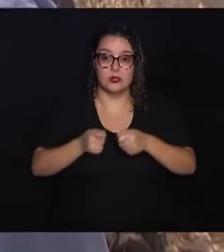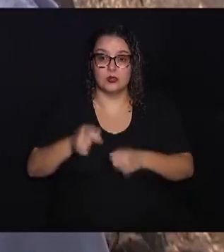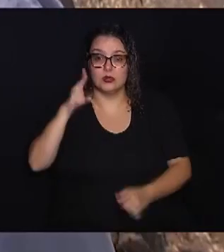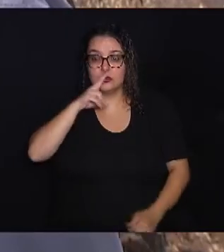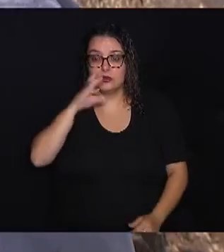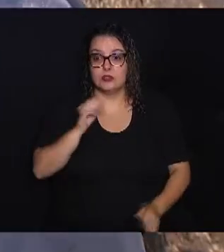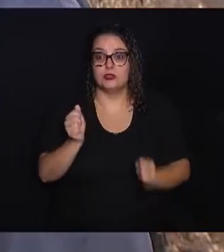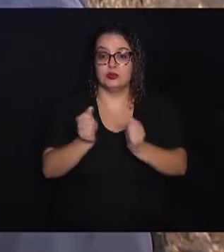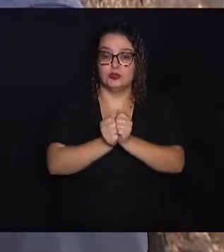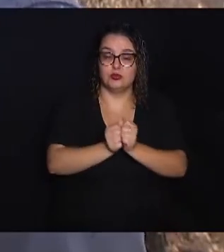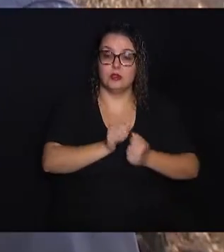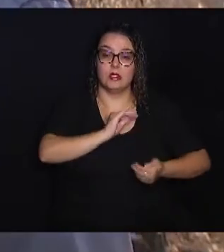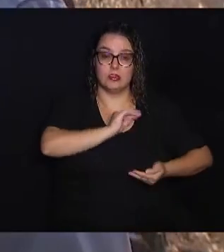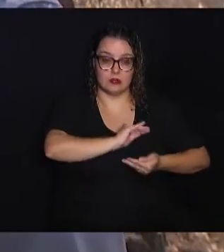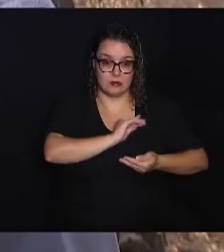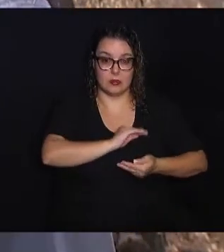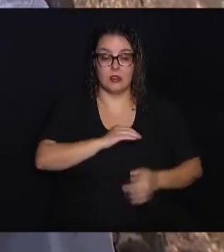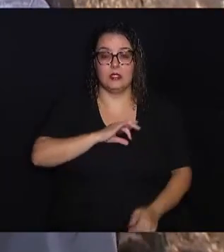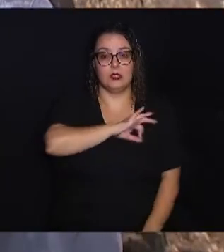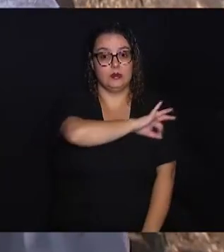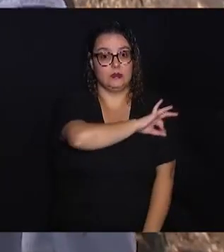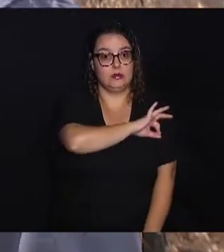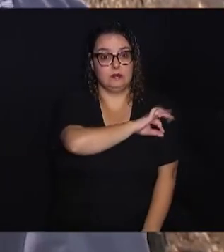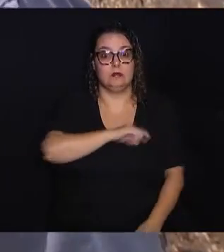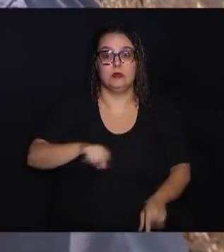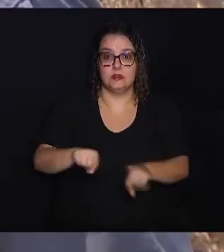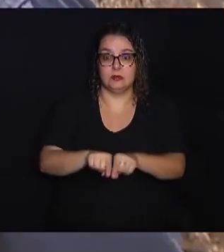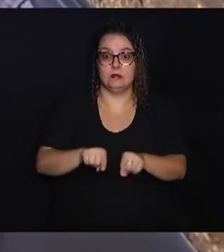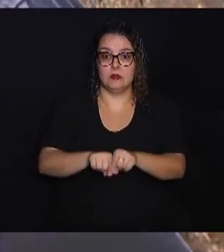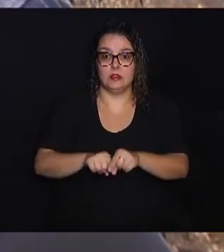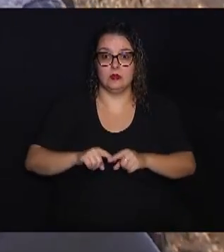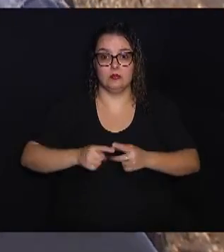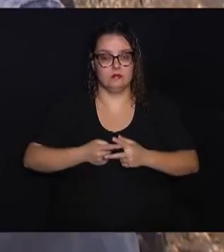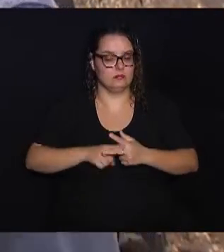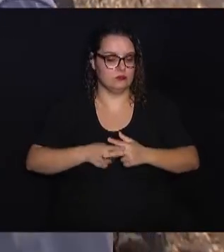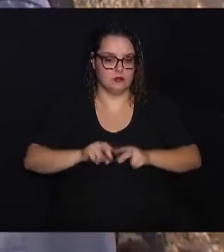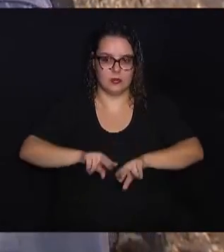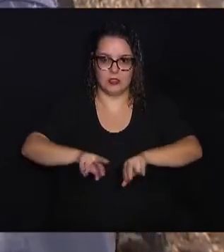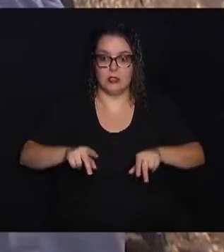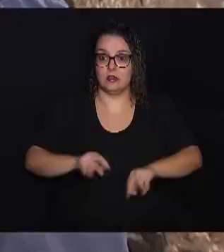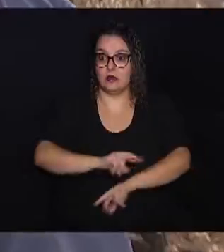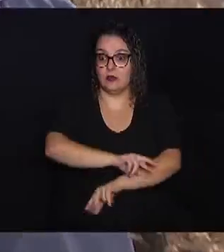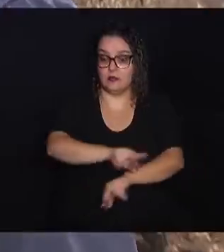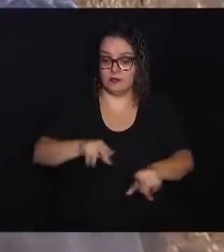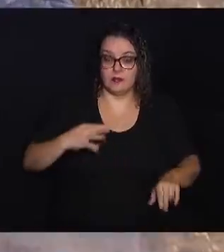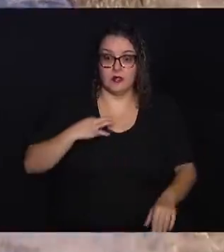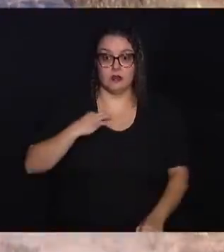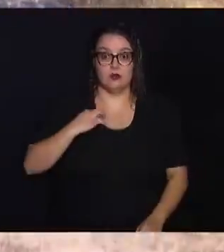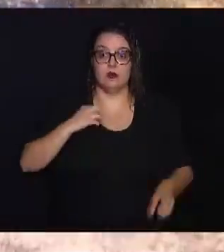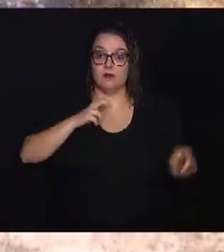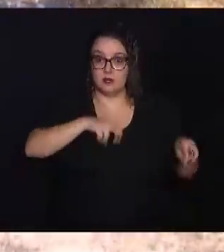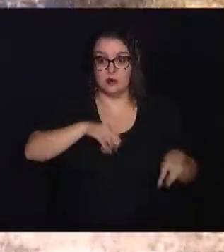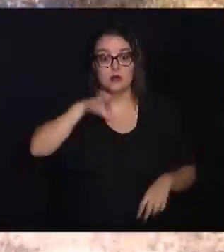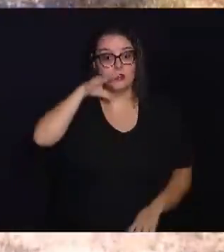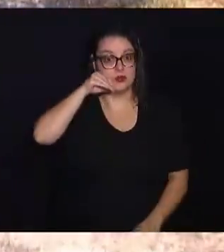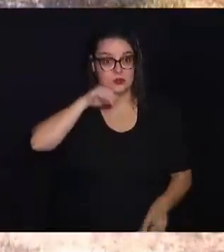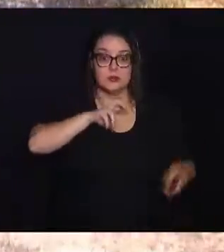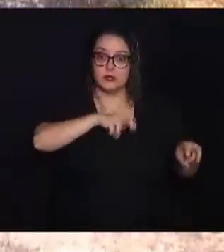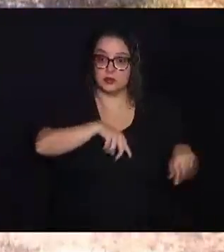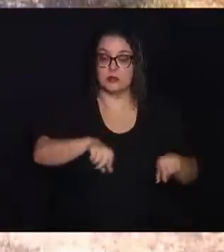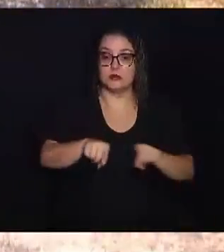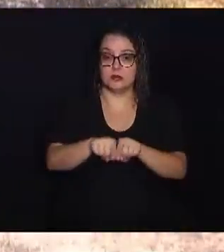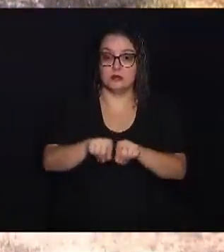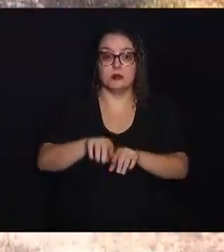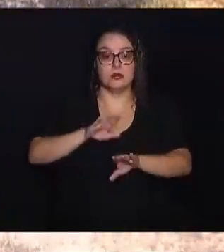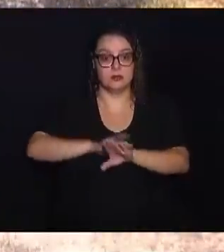Civil, as prefeituras municipais também com maquinário e diversos voluntários, né, das fazendas, funcionários das fazendas também que estão